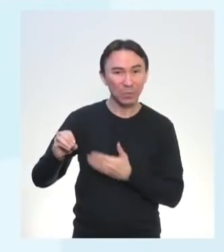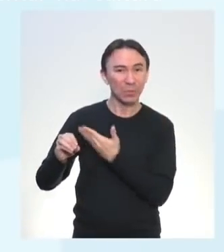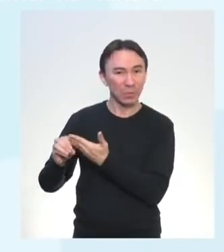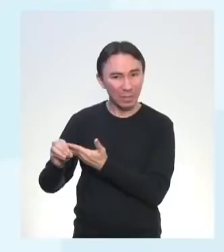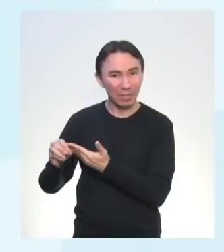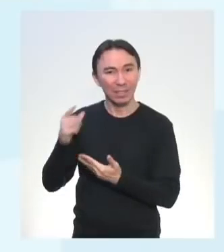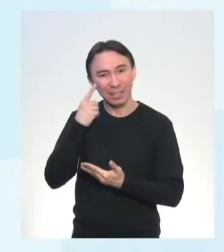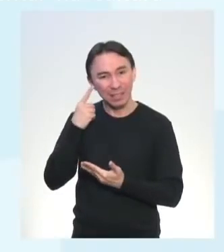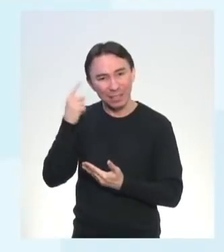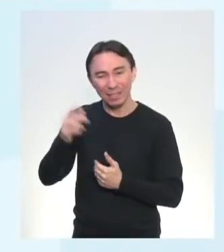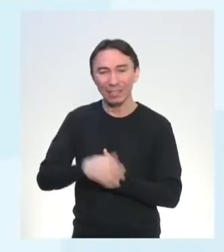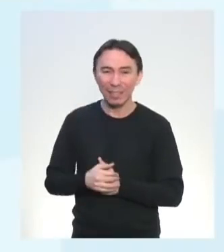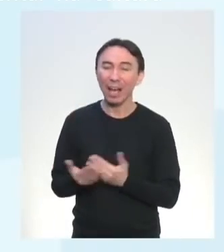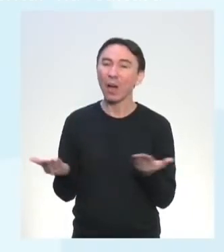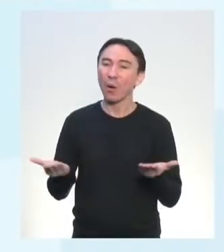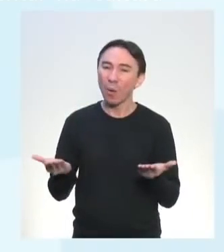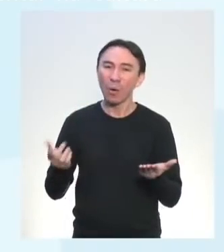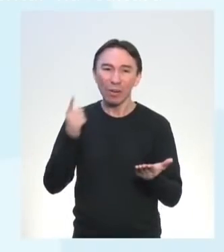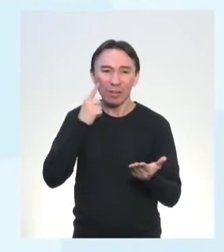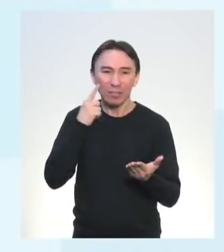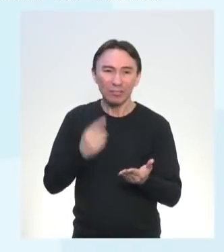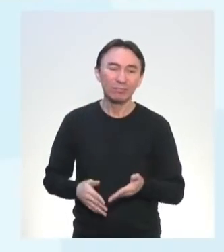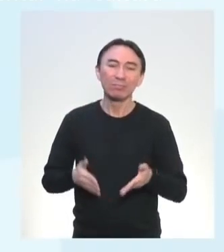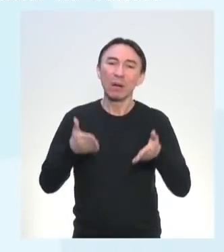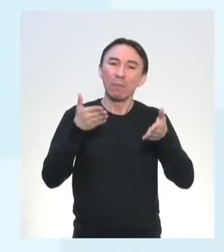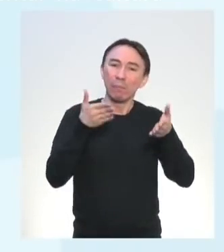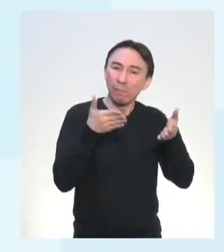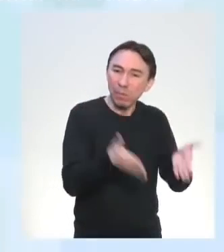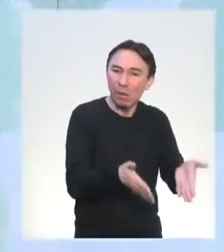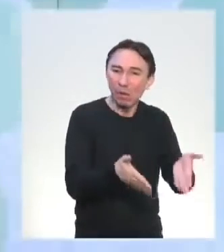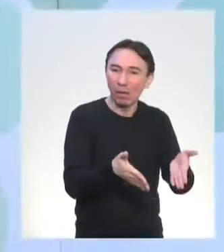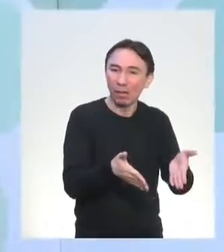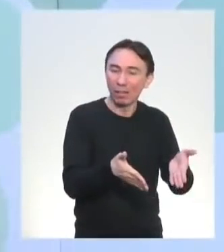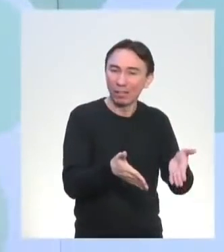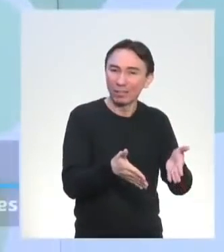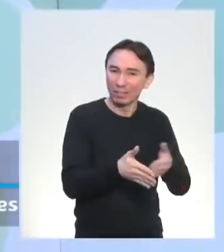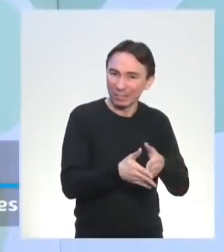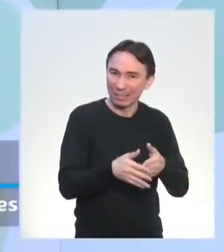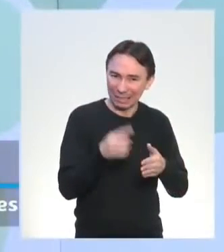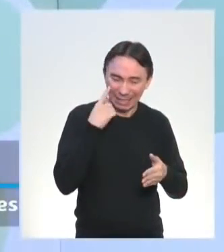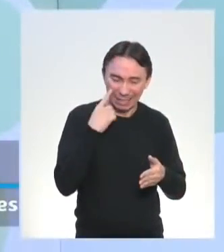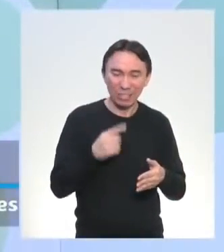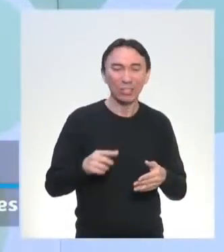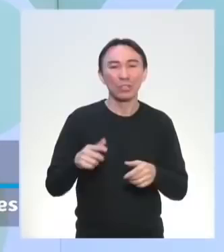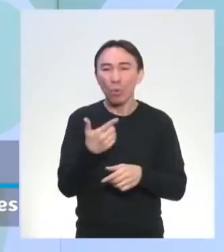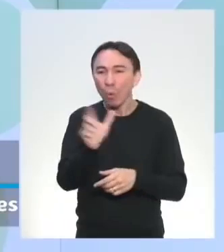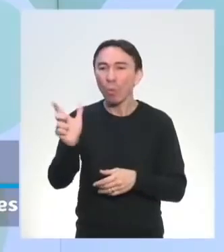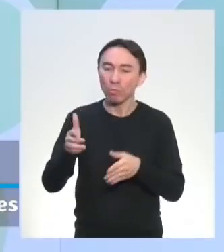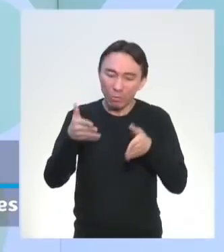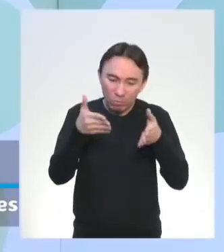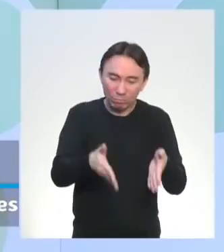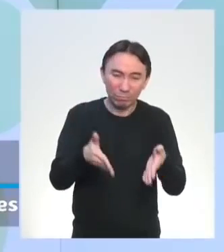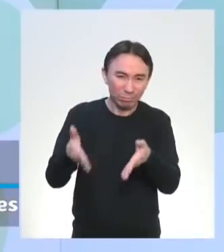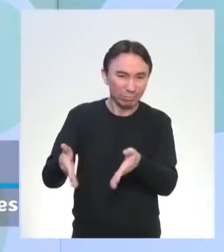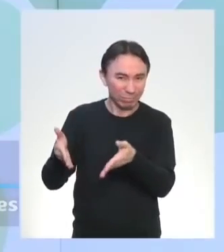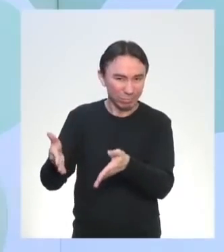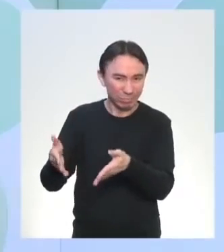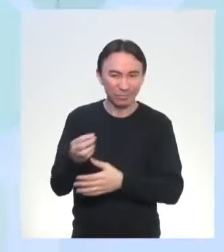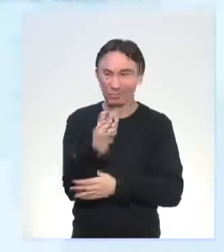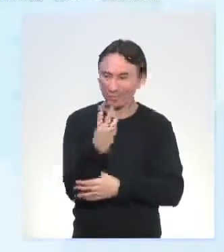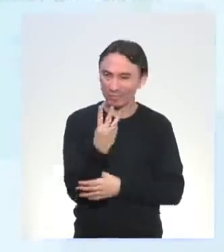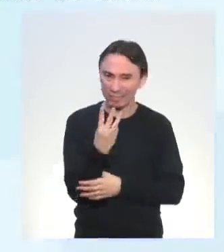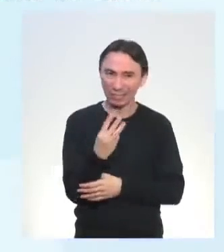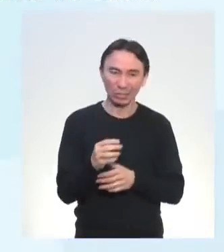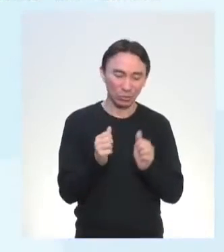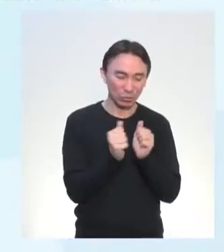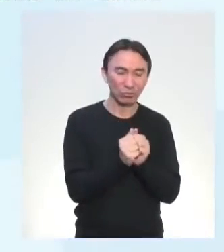e Sábato. São 3 escritores aí que fazem parte ali da mesma nacionalidade do Quino. Voltando na